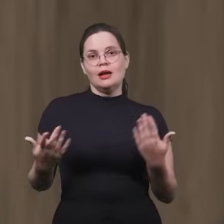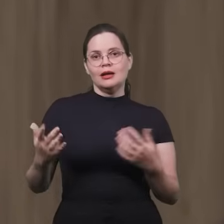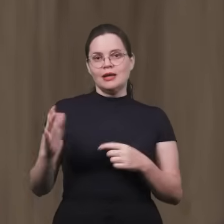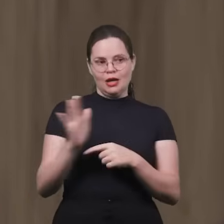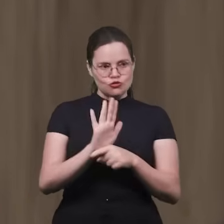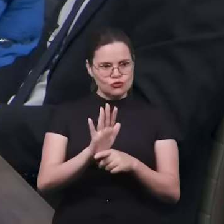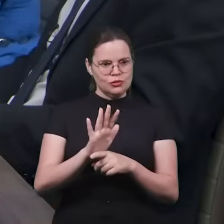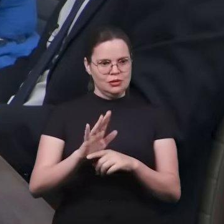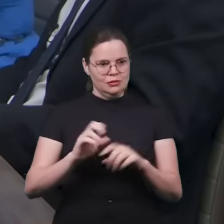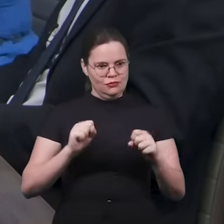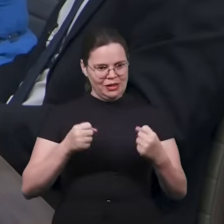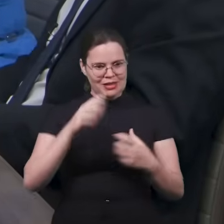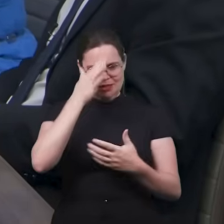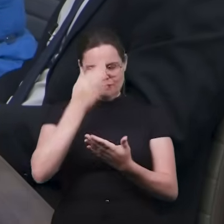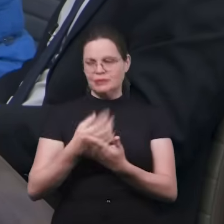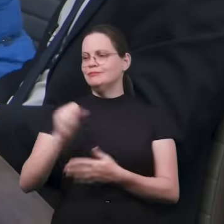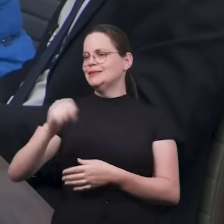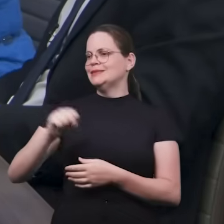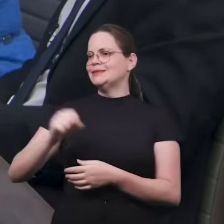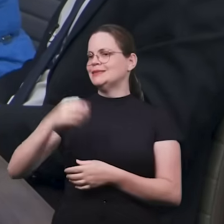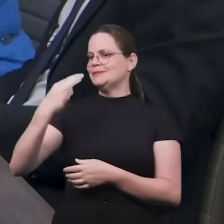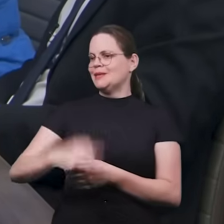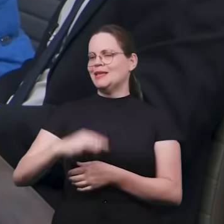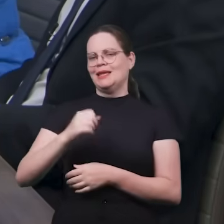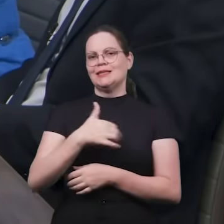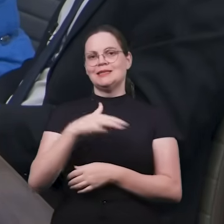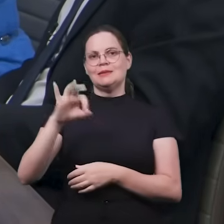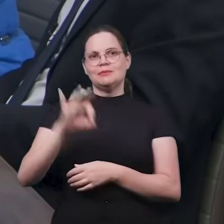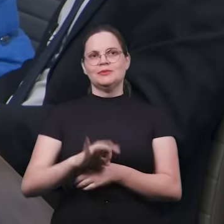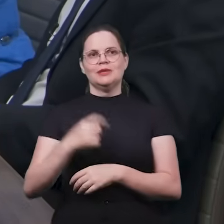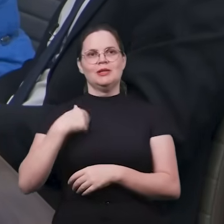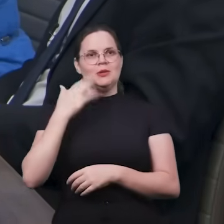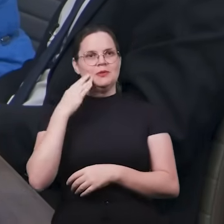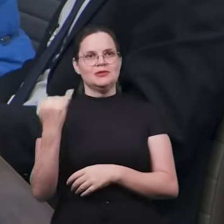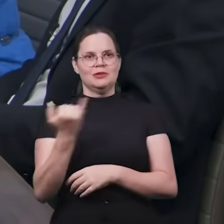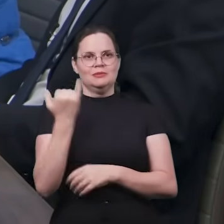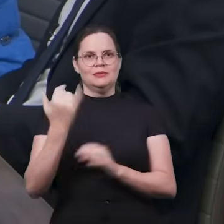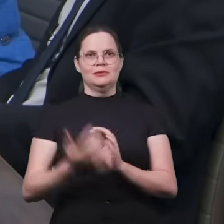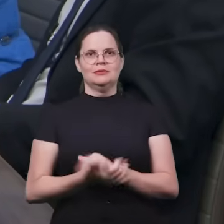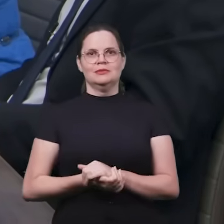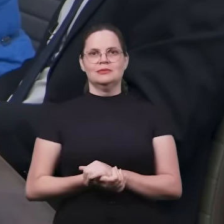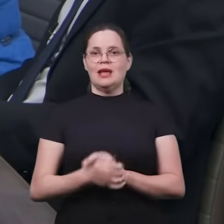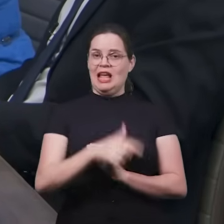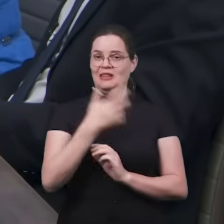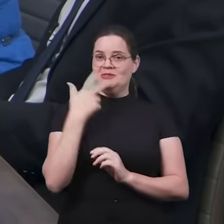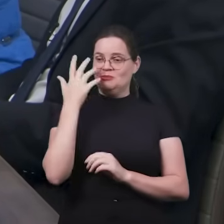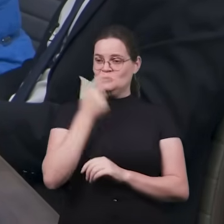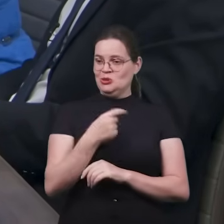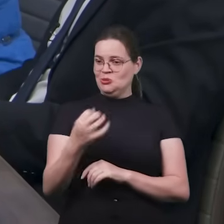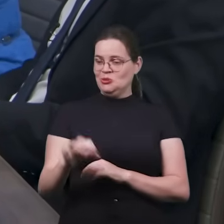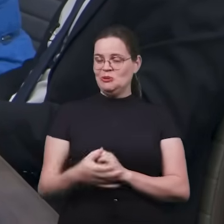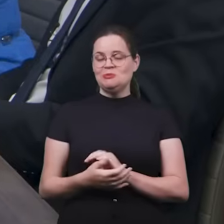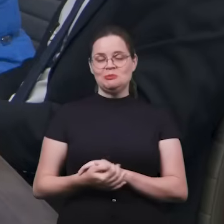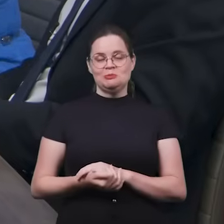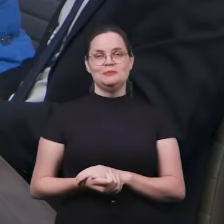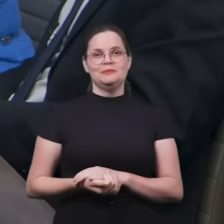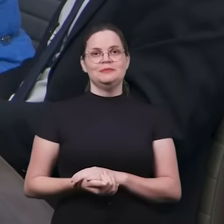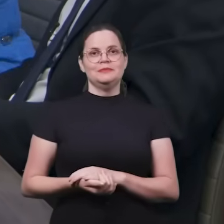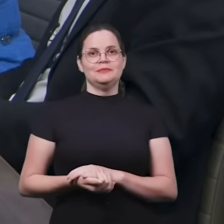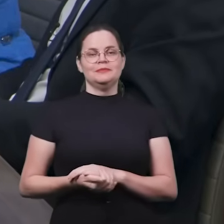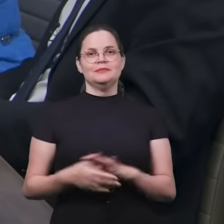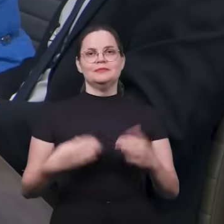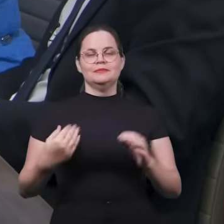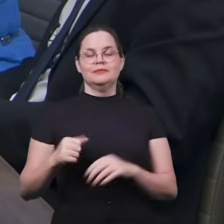Ajudam a fortalecer a fé? 100%, com certeza. Eu acho que é muito importante. Eu falo bonito, né?